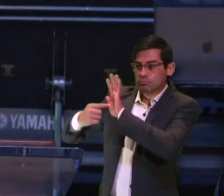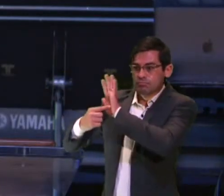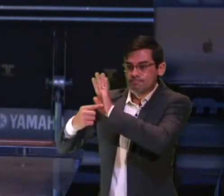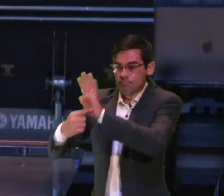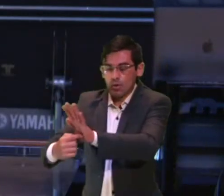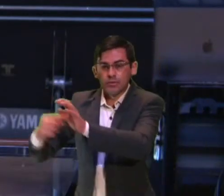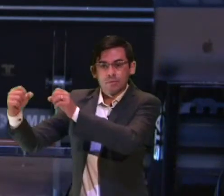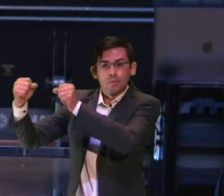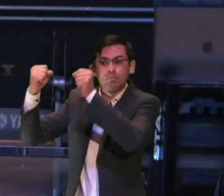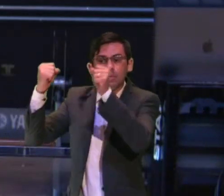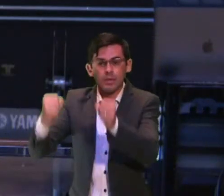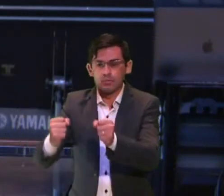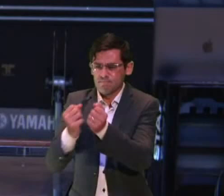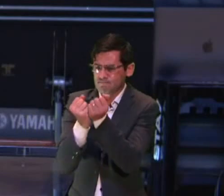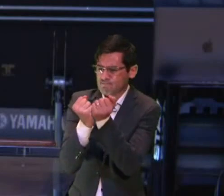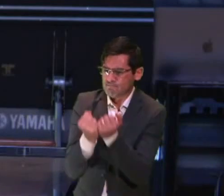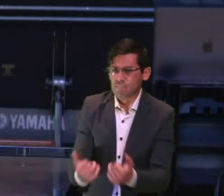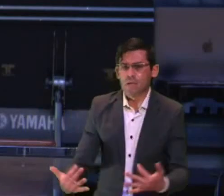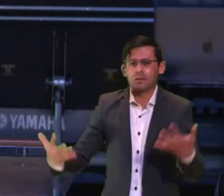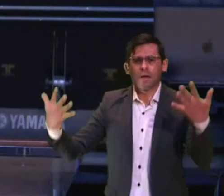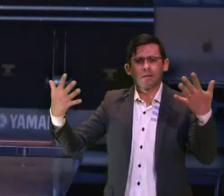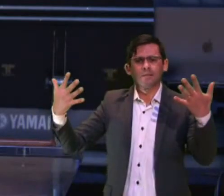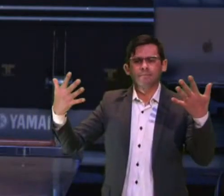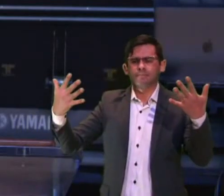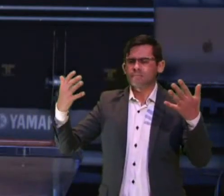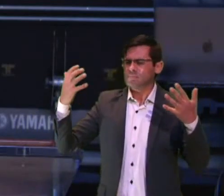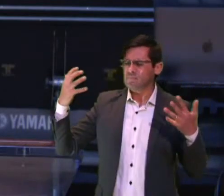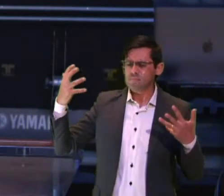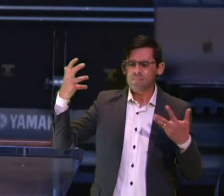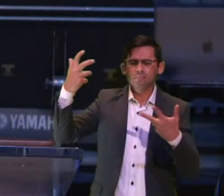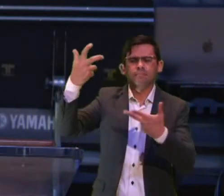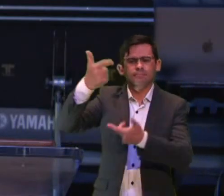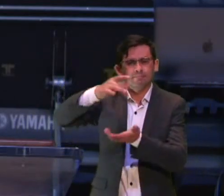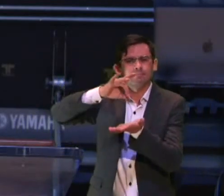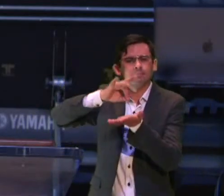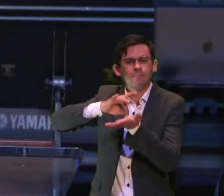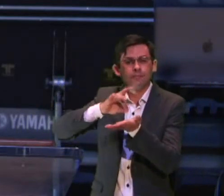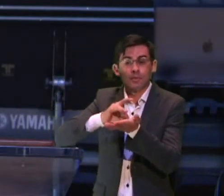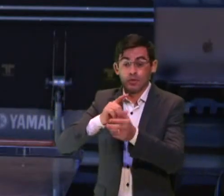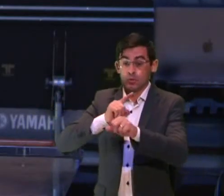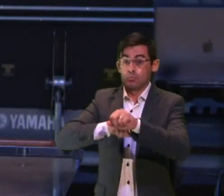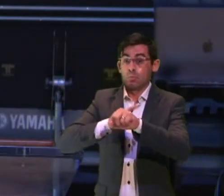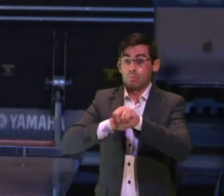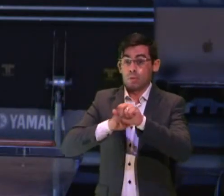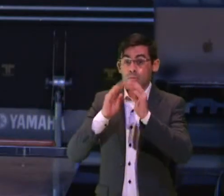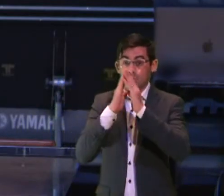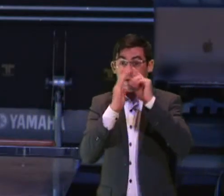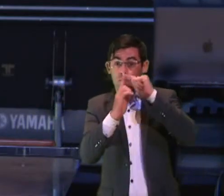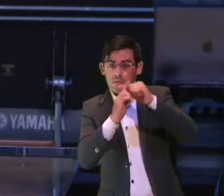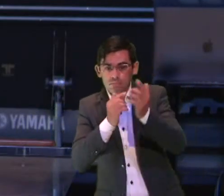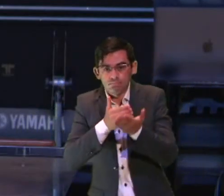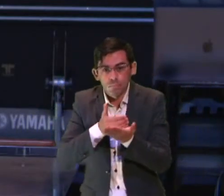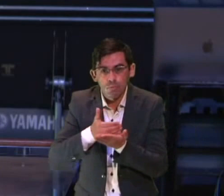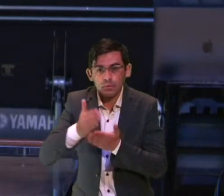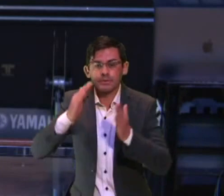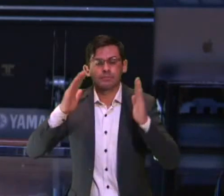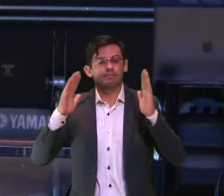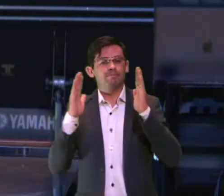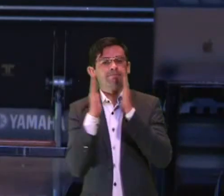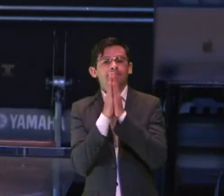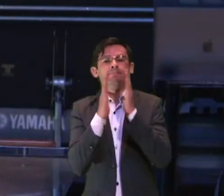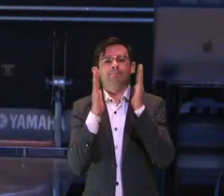manifesta, com milagres, sinais, prodígios, quando a igreja começa a orar.